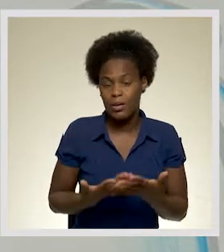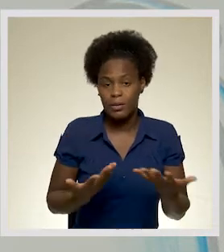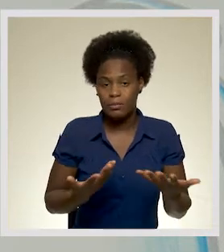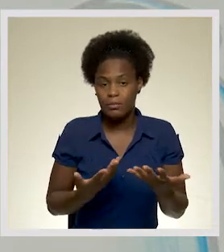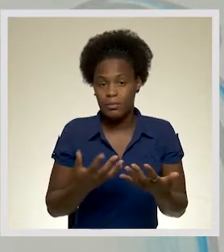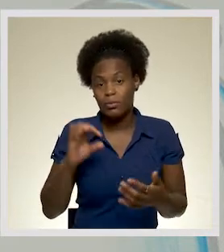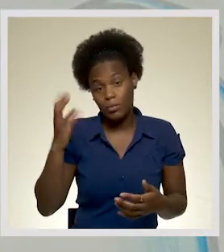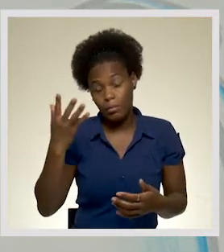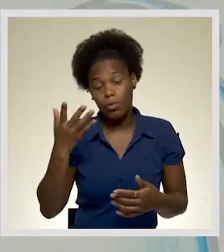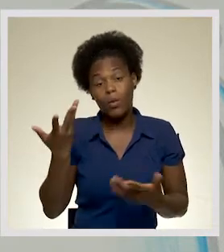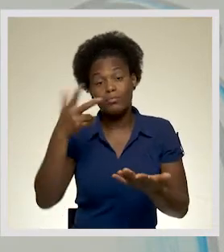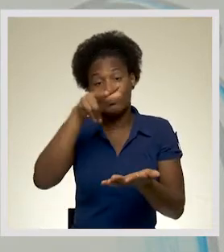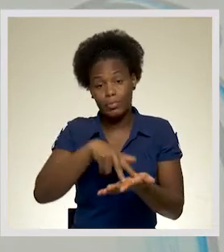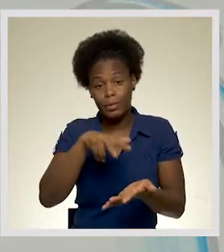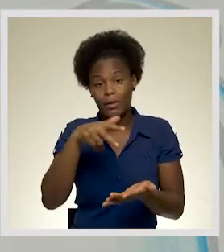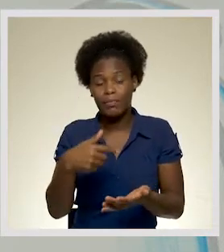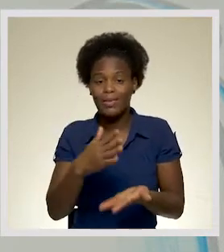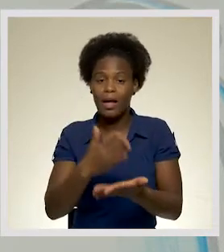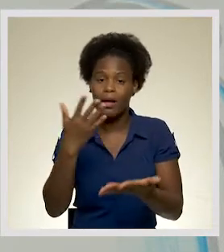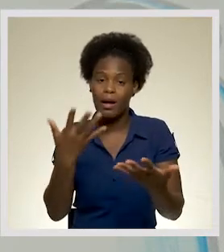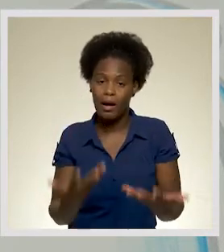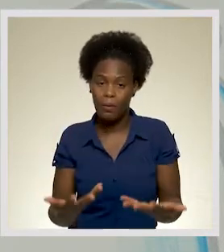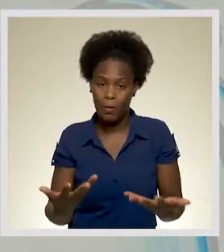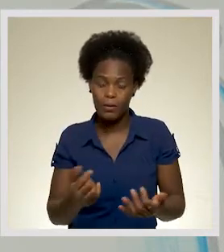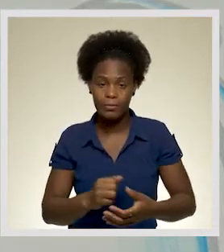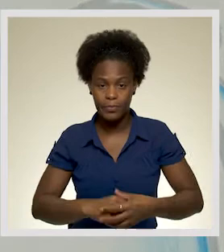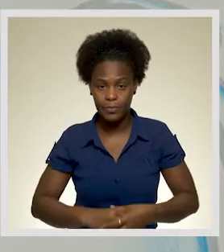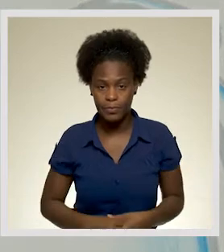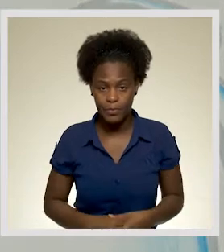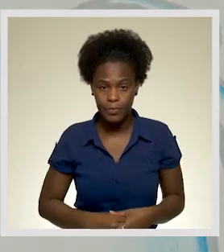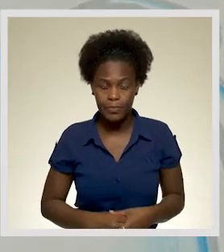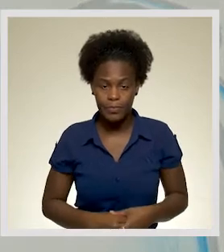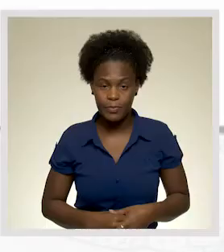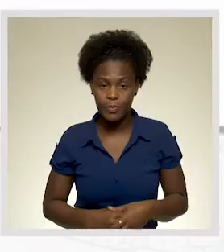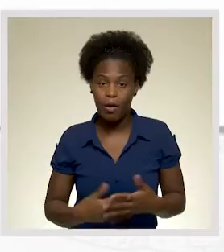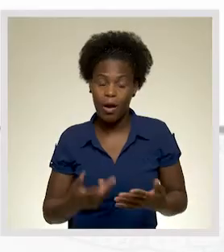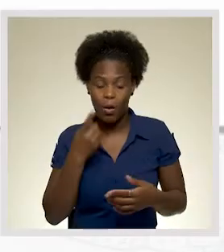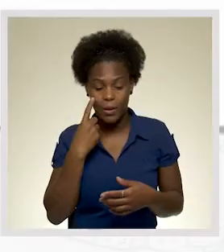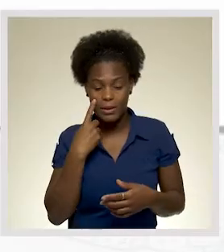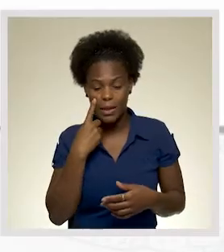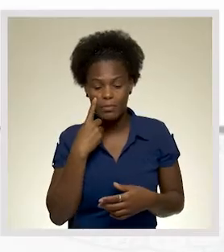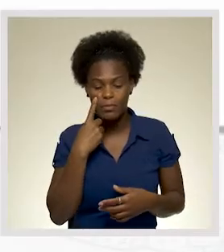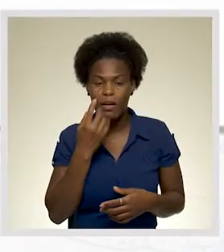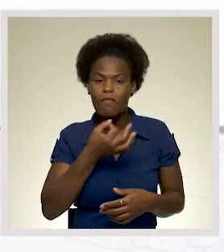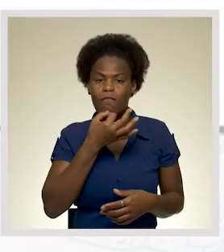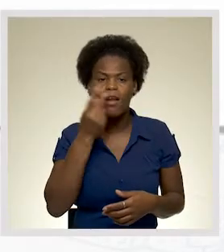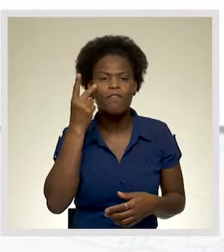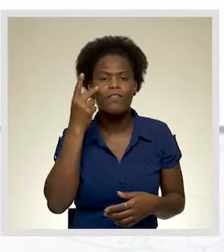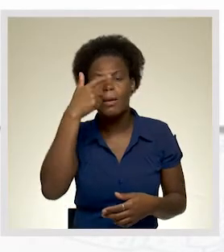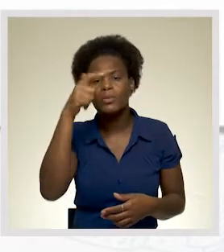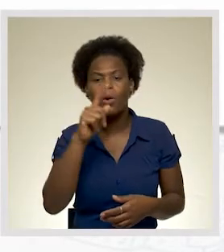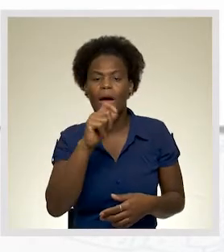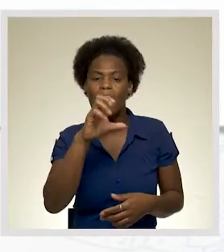em que foram publicadas até a época atual. Comecemos então pela biografia de Eça de Queiroz.